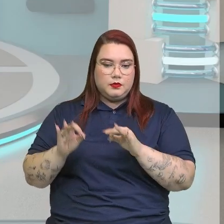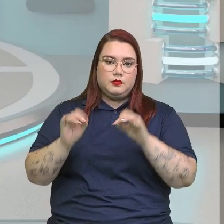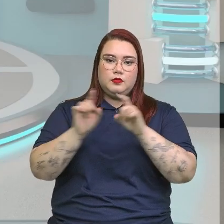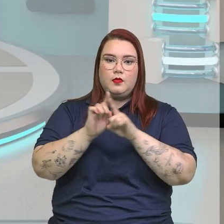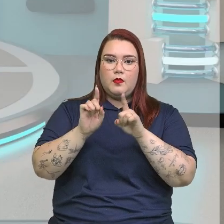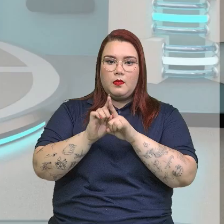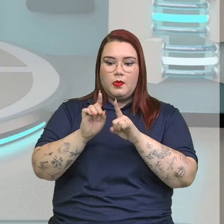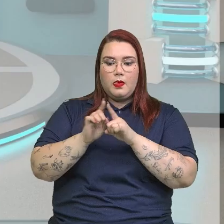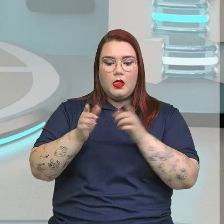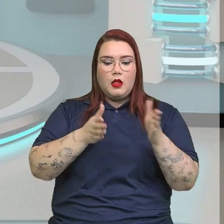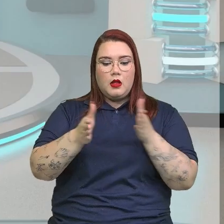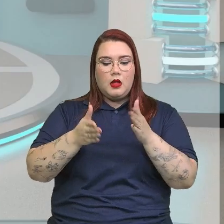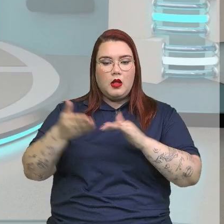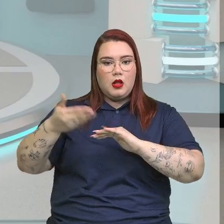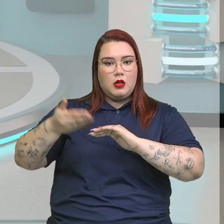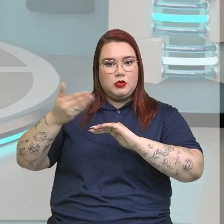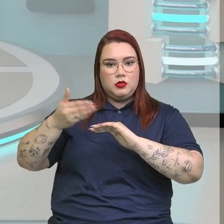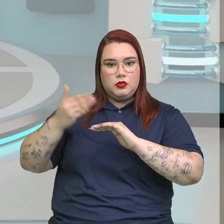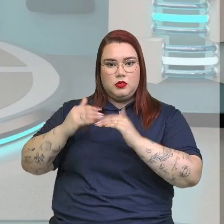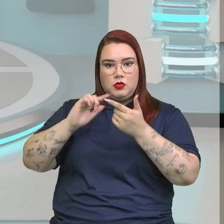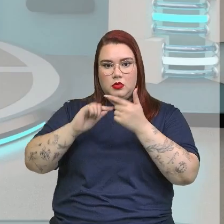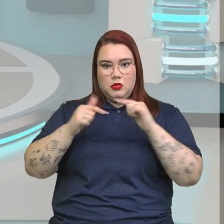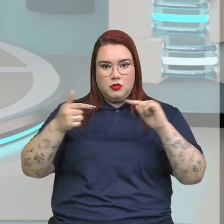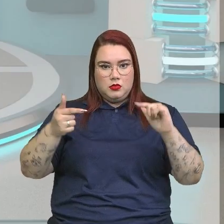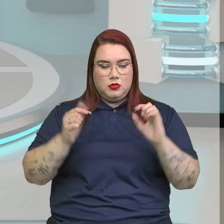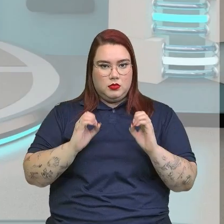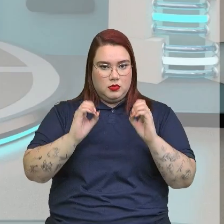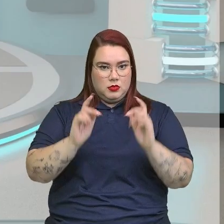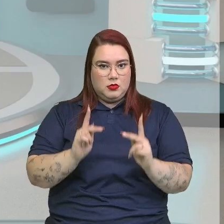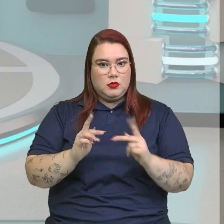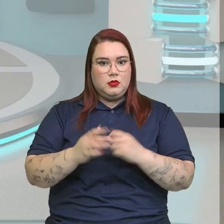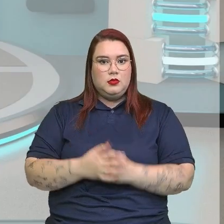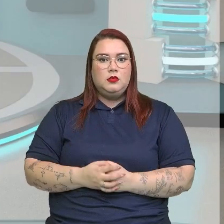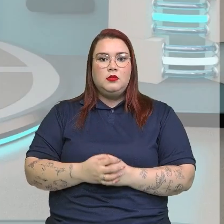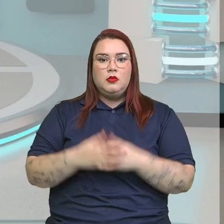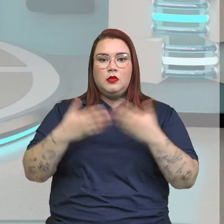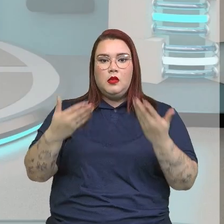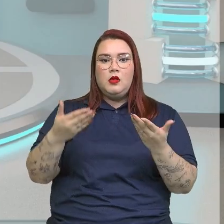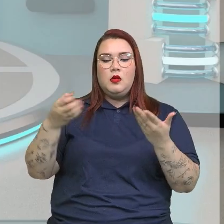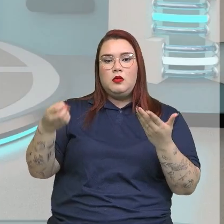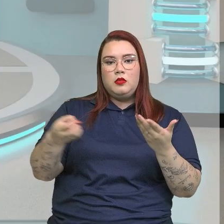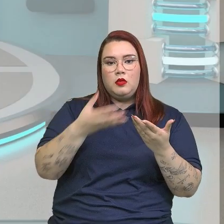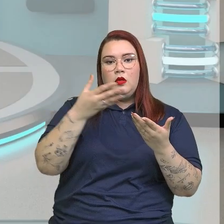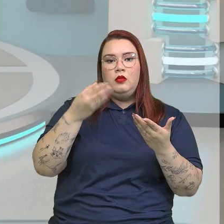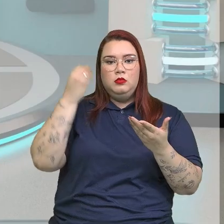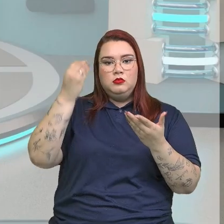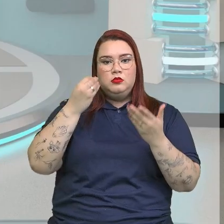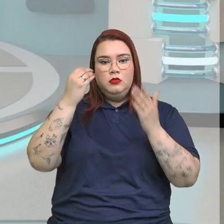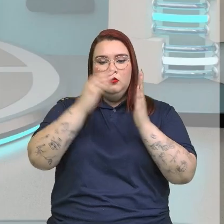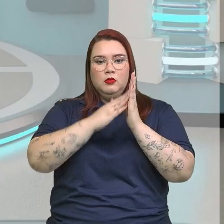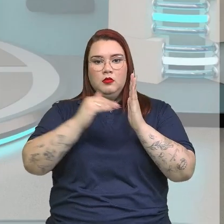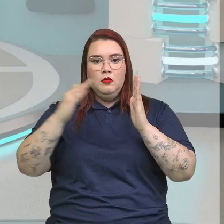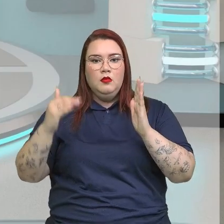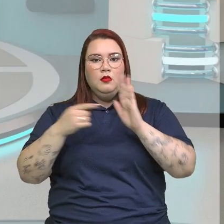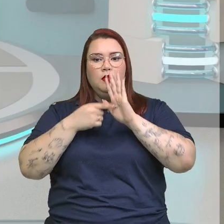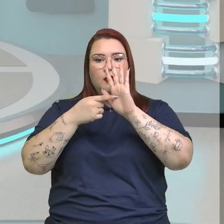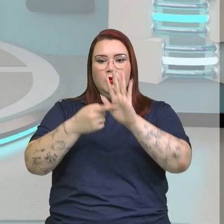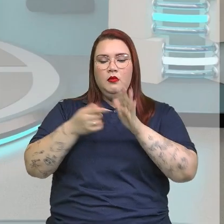fases anteriores do modernismo, como nós vimos. E as novas experiências estéticas, elas surgem ali no período